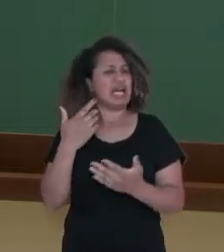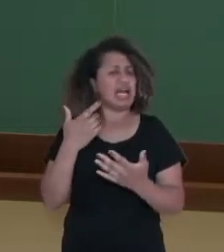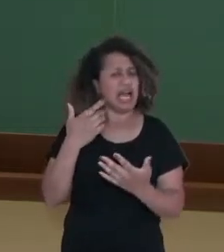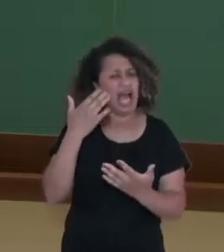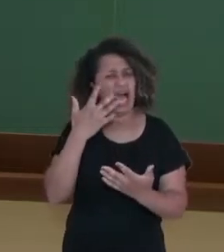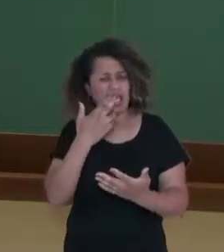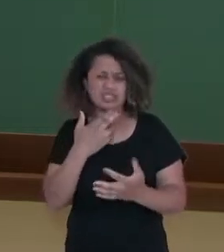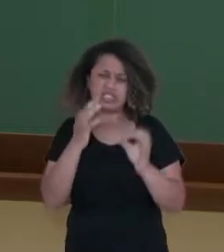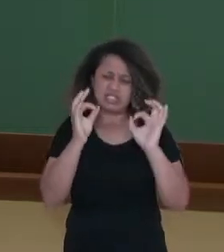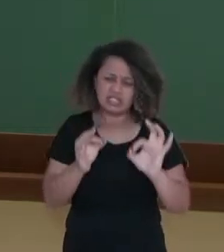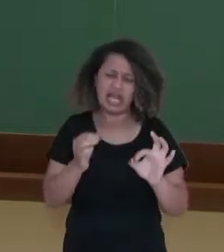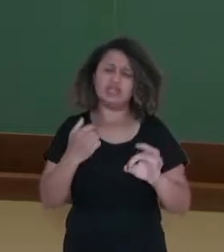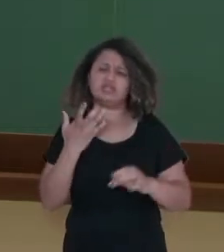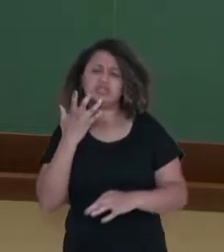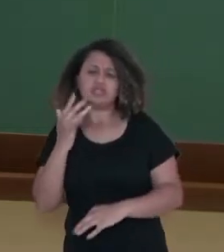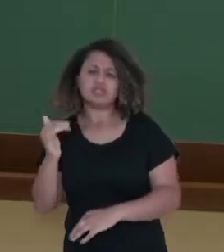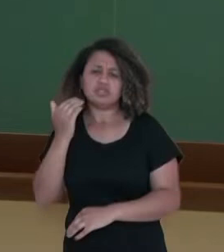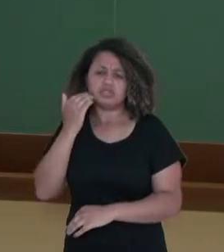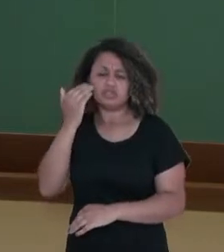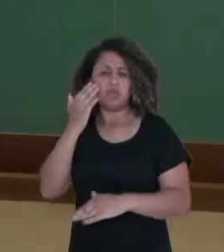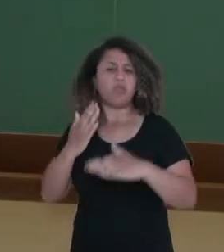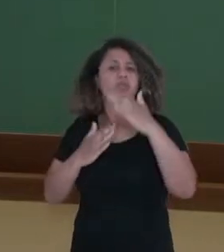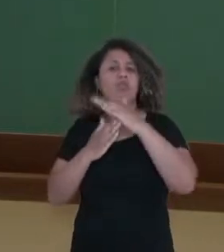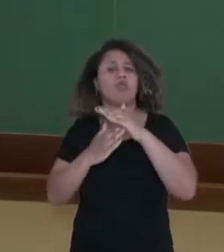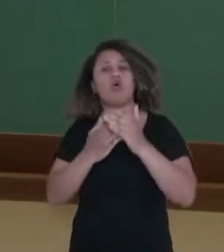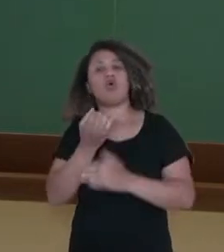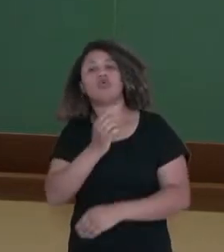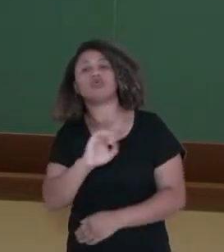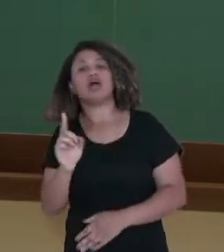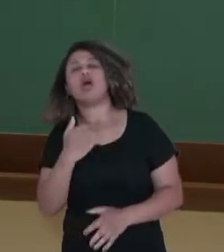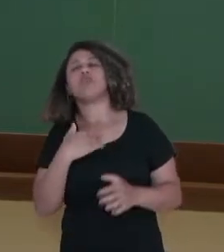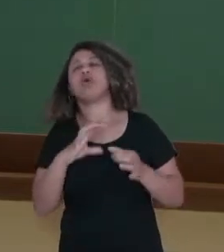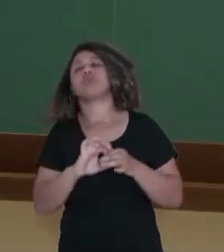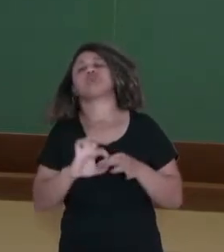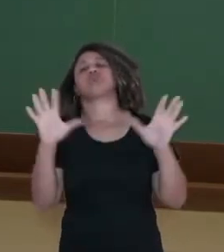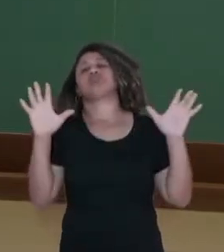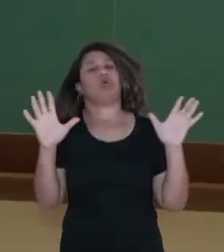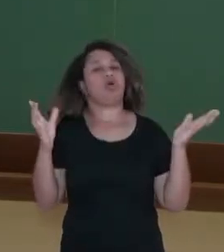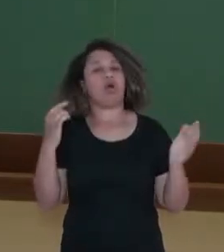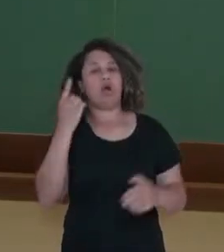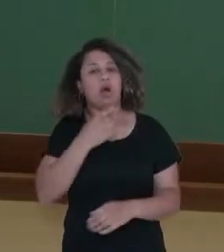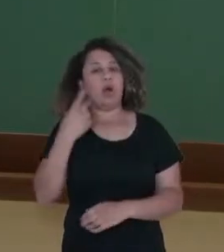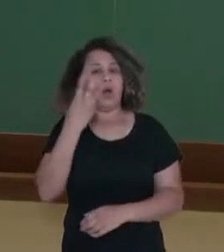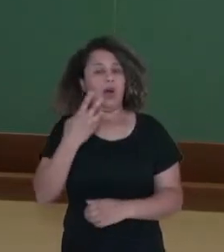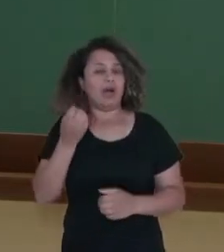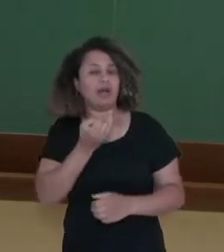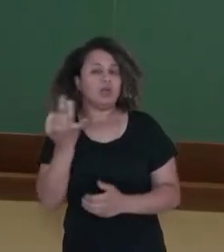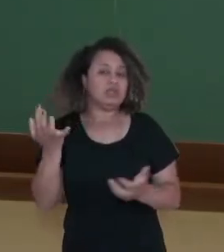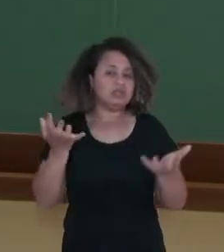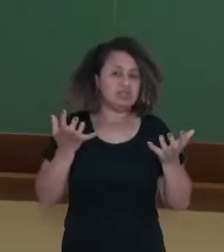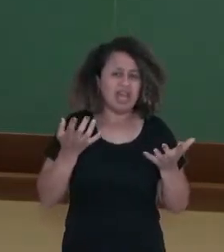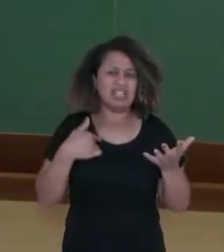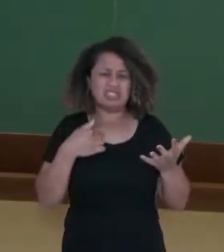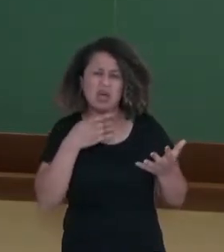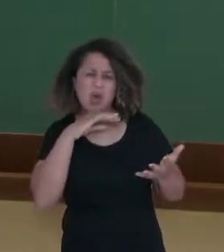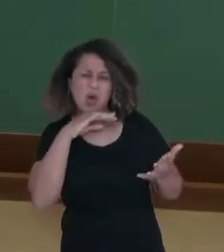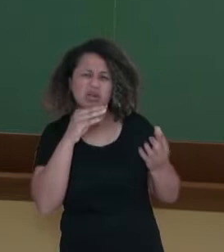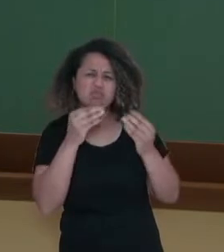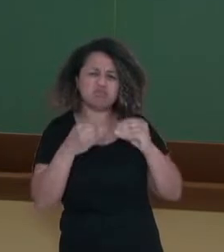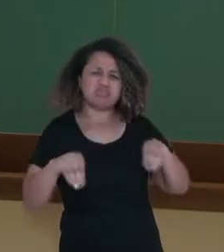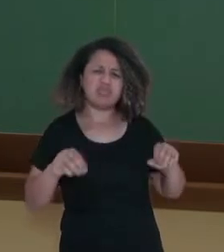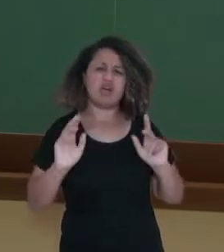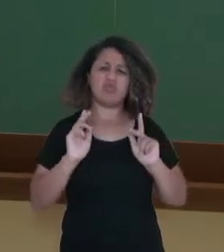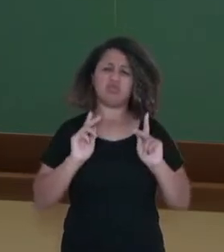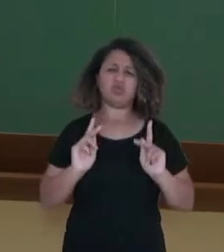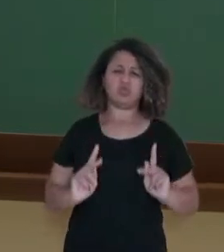adolescentes devem ter limites? Ou não, pode usar quando quiser e como quiser? Será que isso é prejudicial? De repente a sua